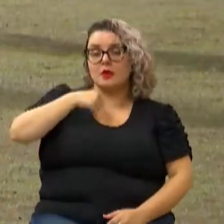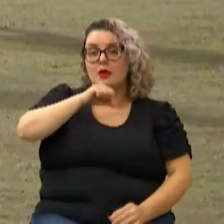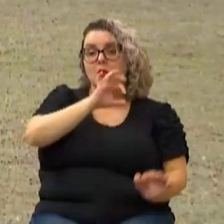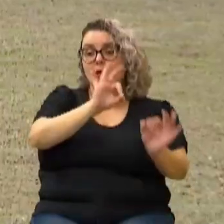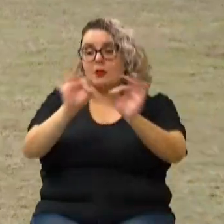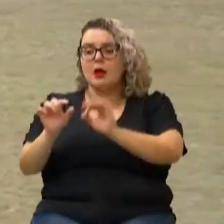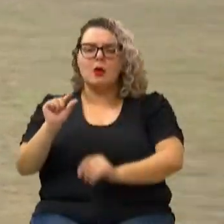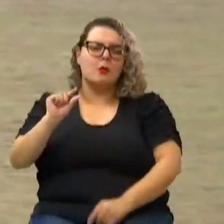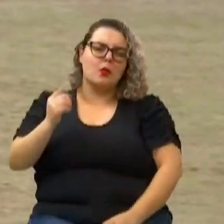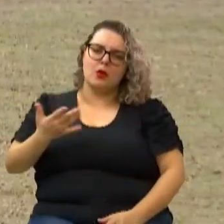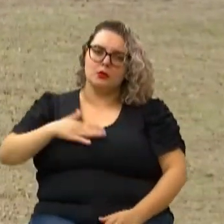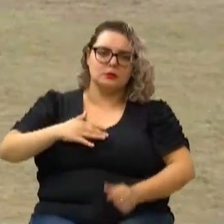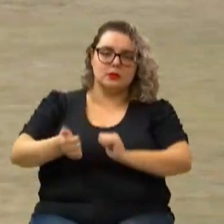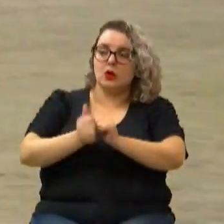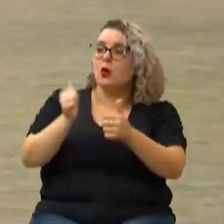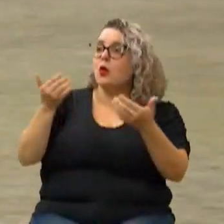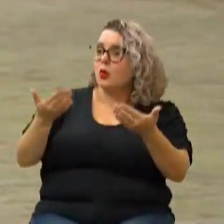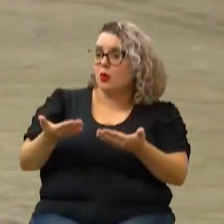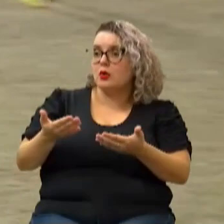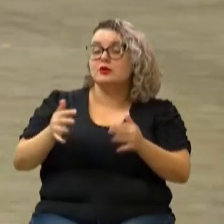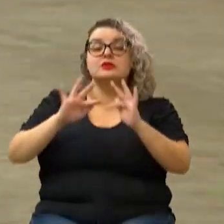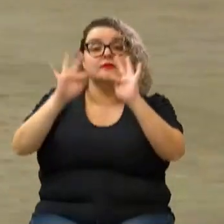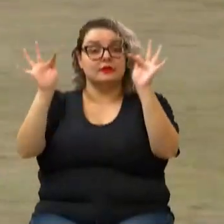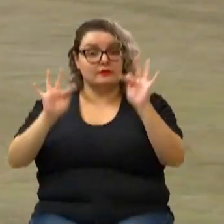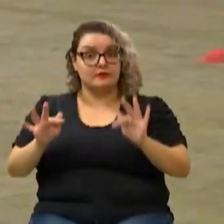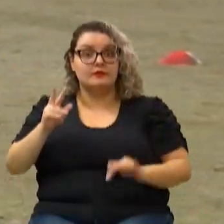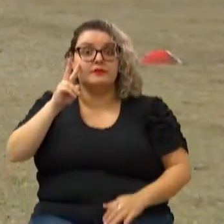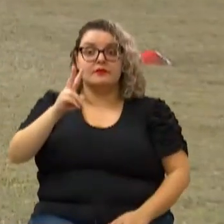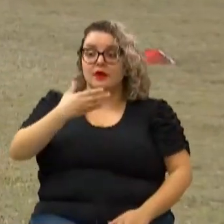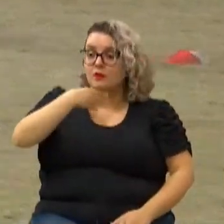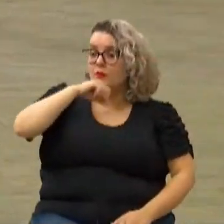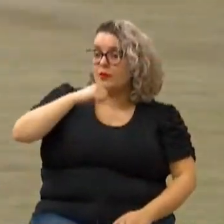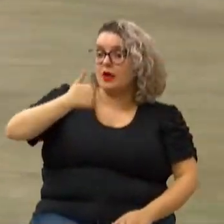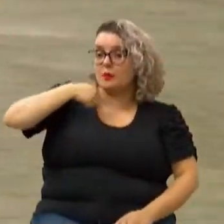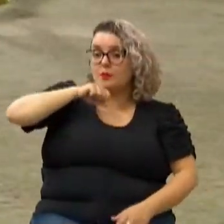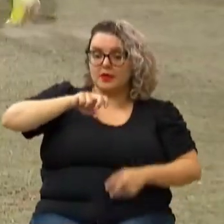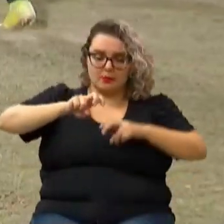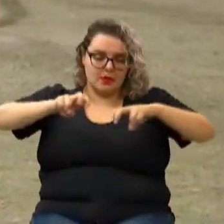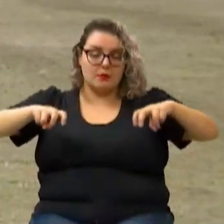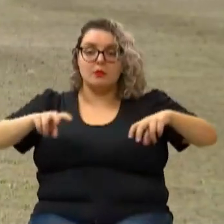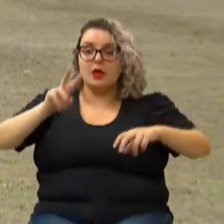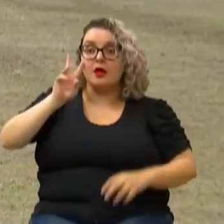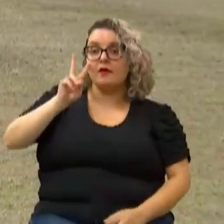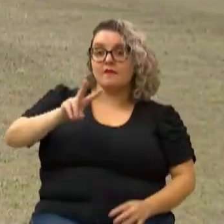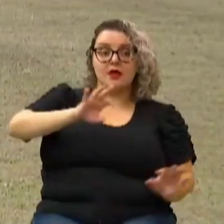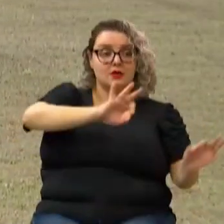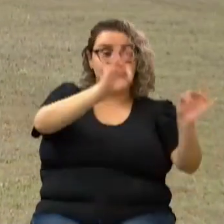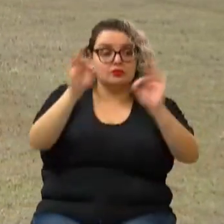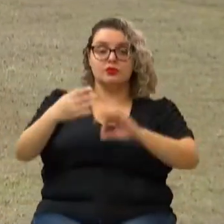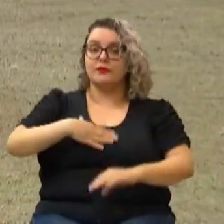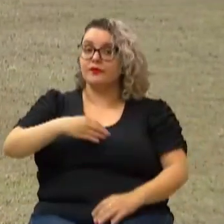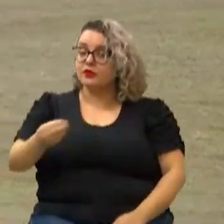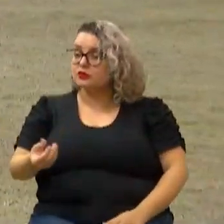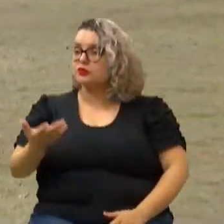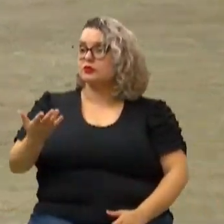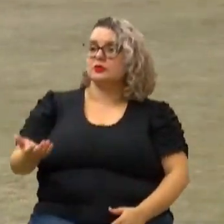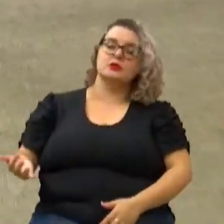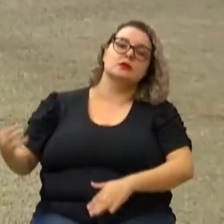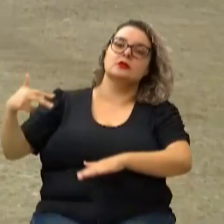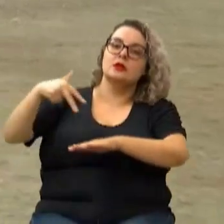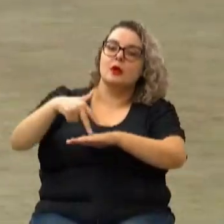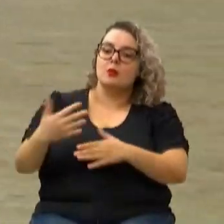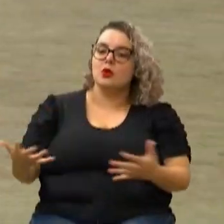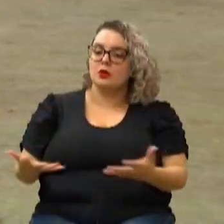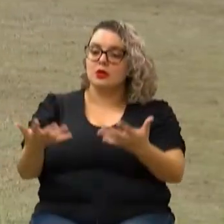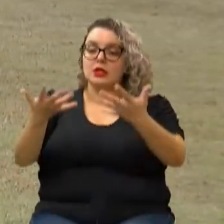minha mãe acompanhava pouco os meus jogos, então hoje eu fico muito feliz em ver os pais sentados aqui, vendo as filhas jogarem, trazendo